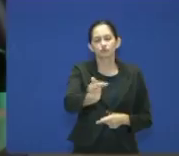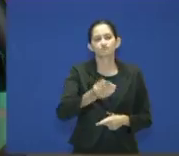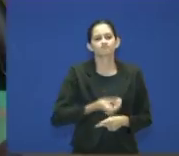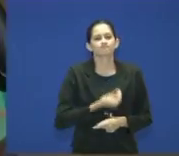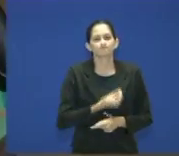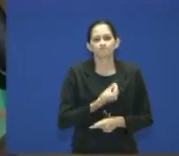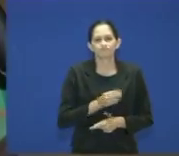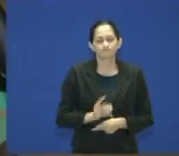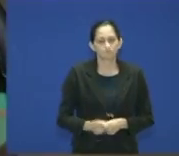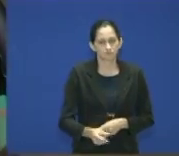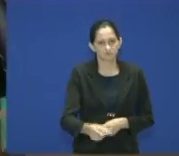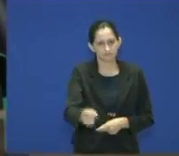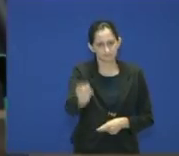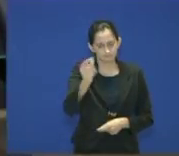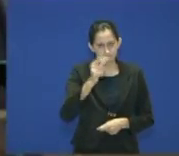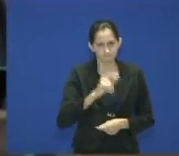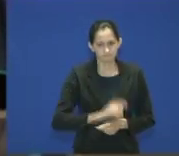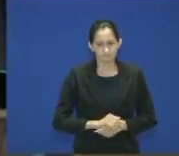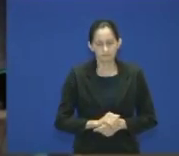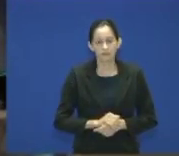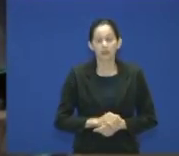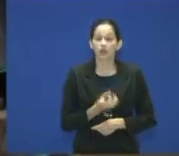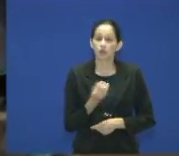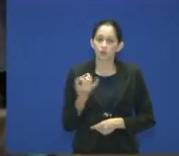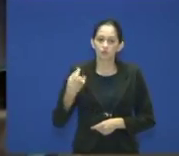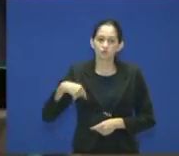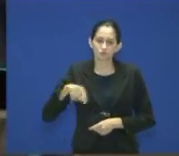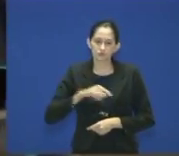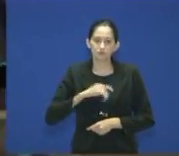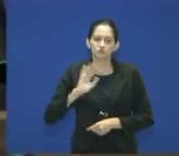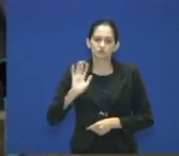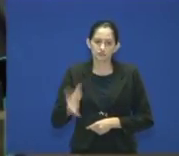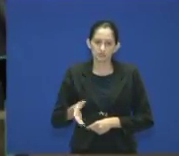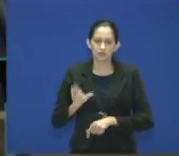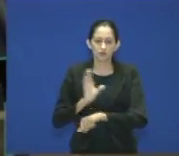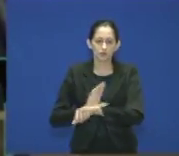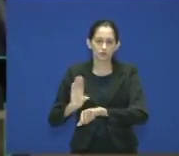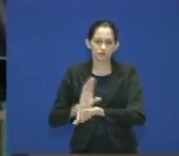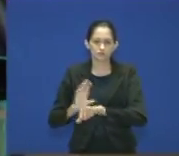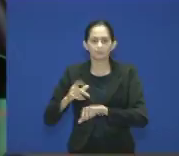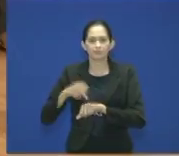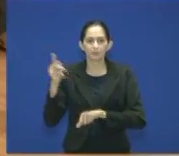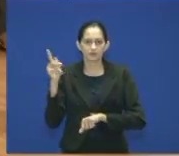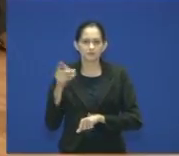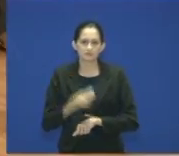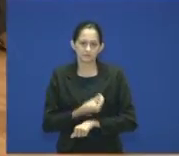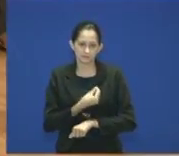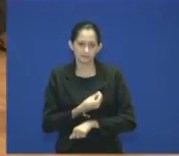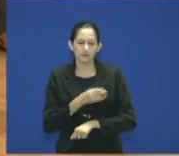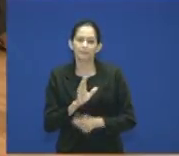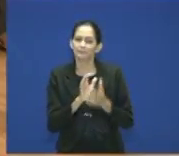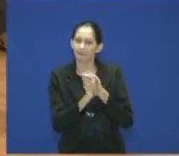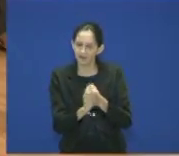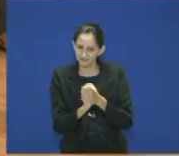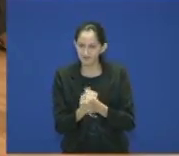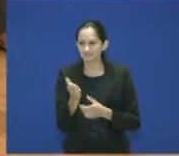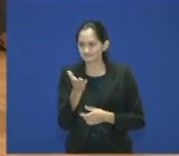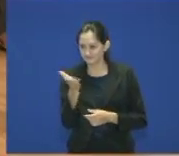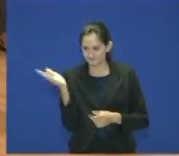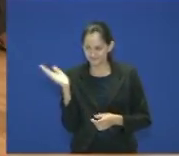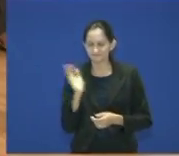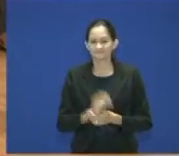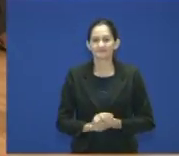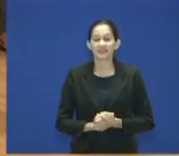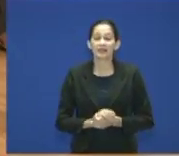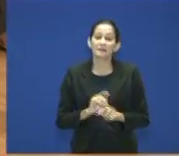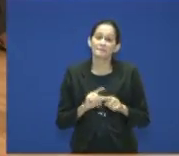vida. Inclusive, alguns de nós já estão cursando cursos de pós-graduação. Parabéns a vocês.